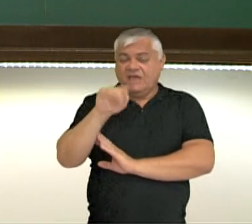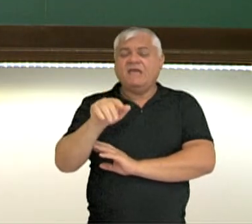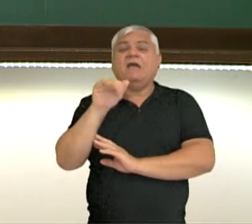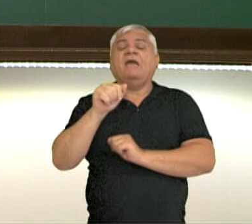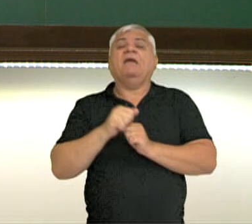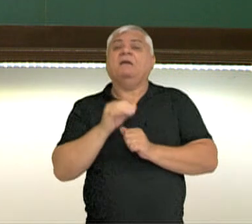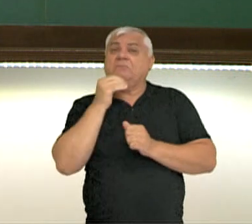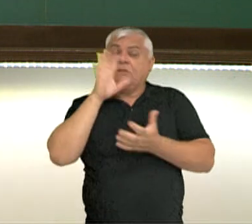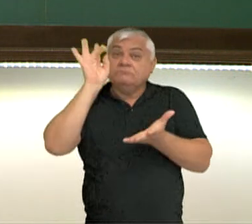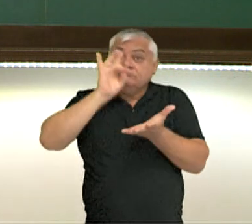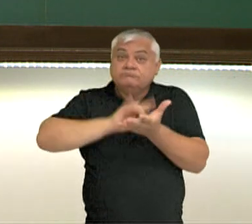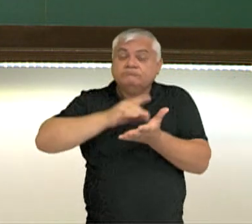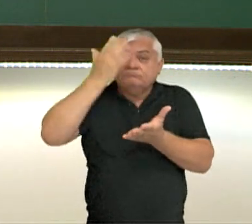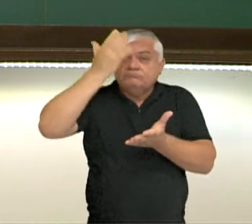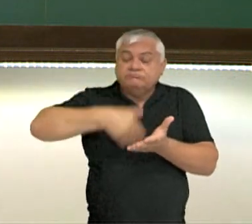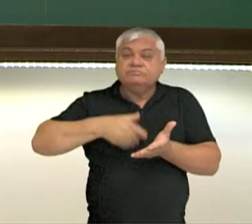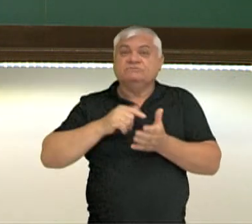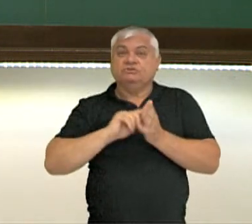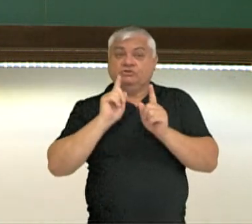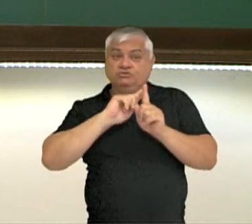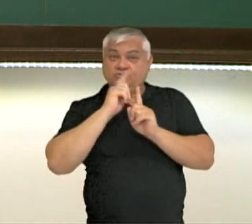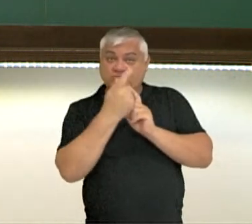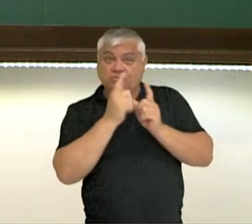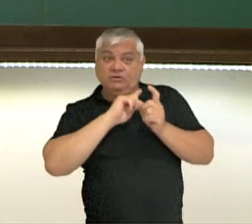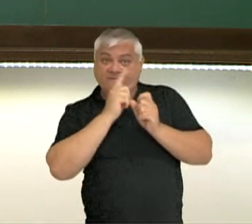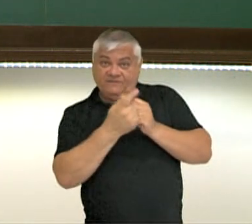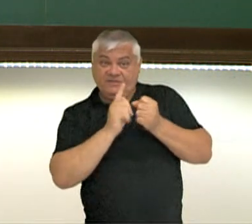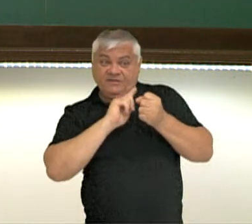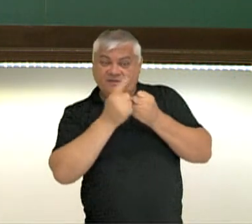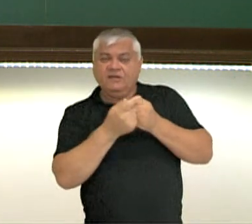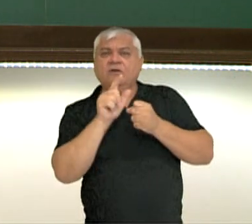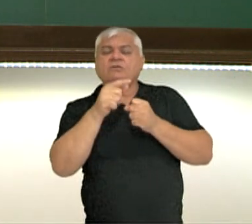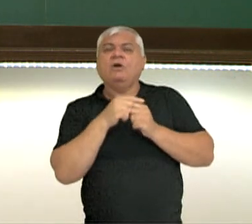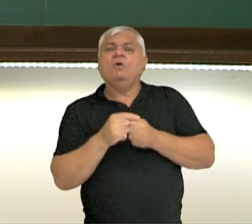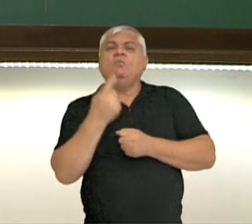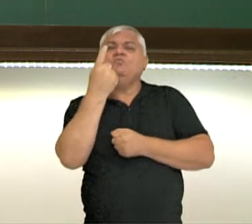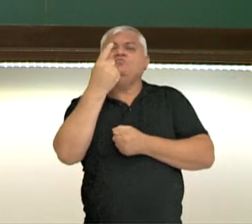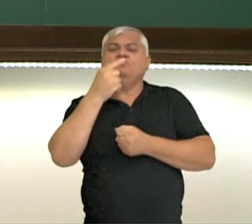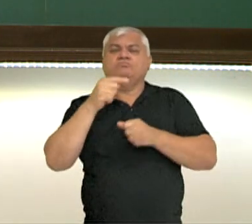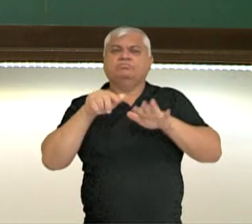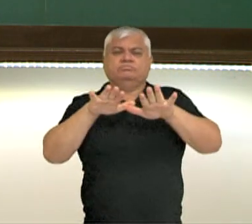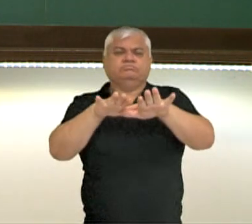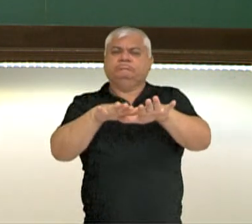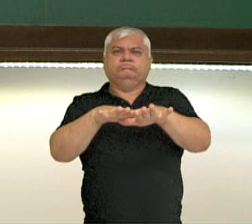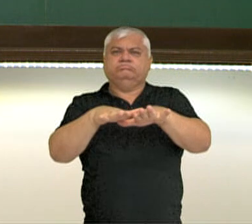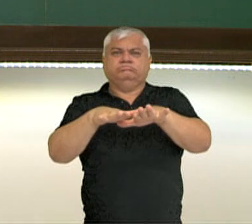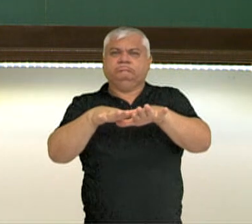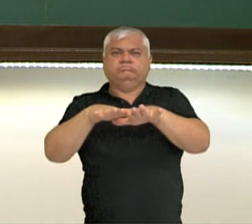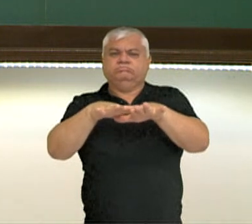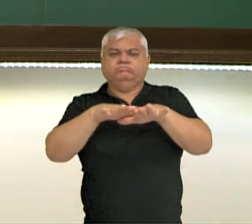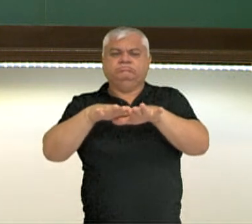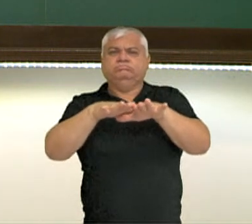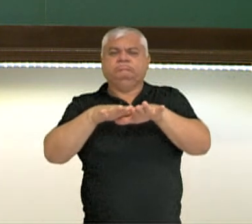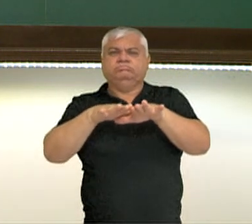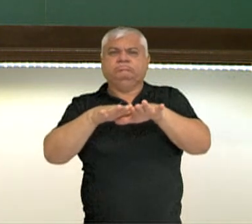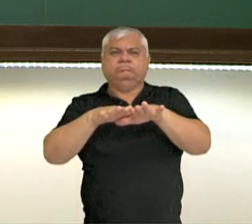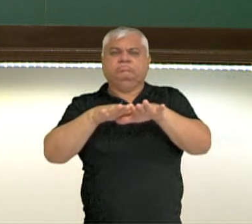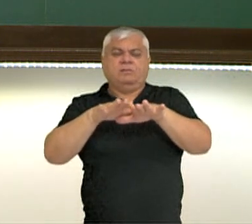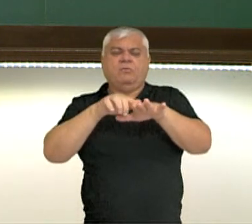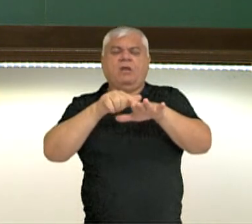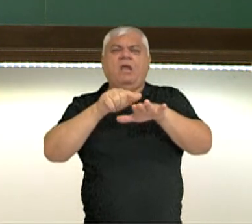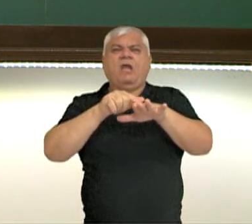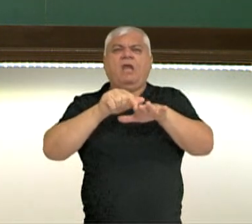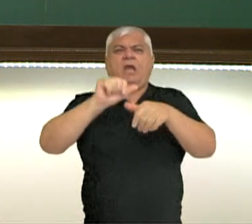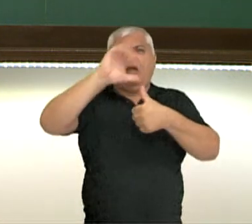isso é uma constatação geográfica confirmada, era apenas um único continente que havia. Por exemplo, a América ela encaixa perfeitamente